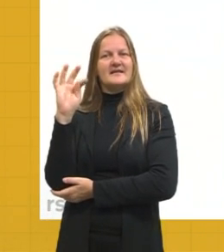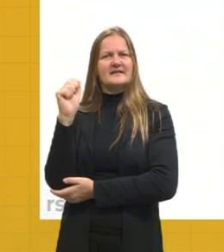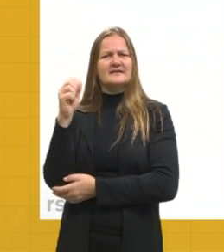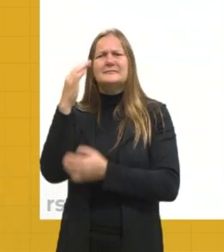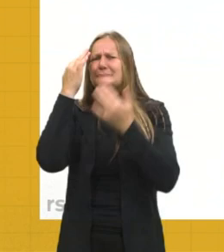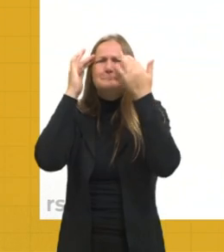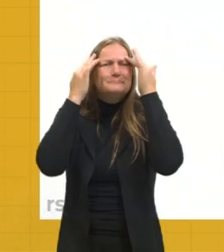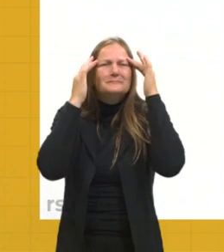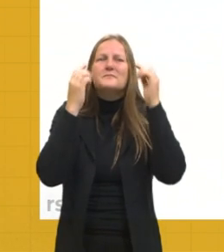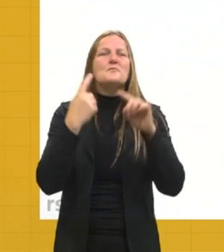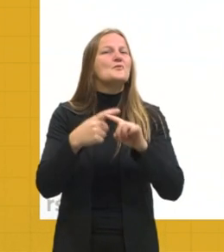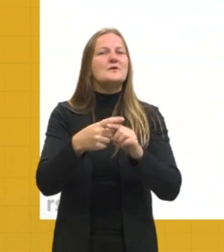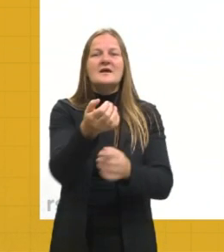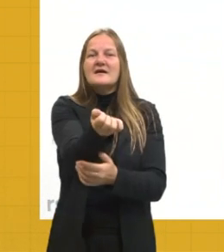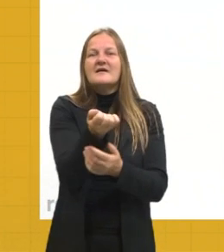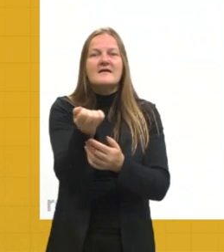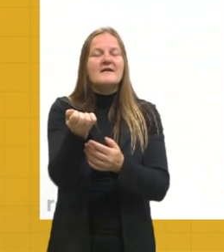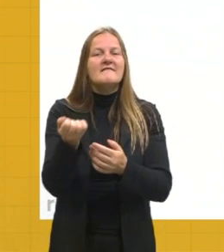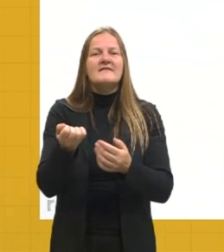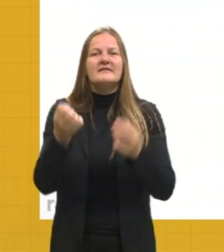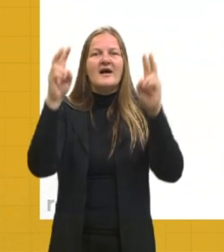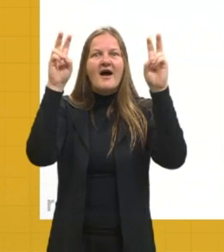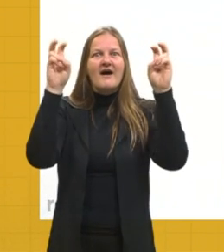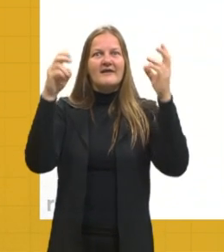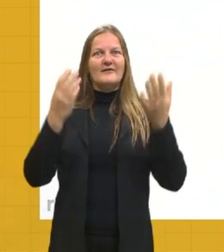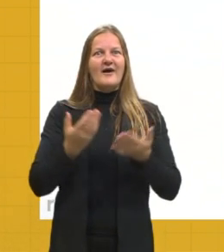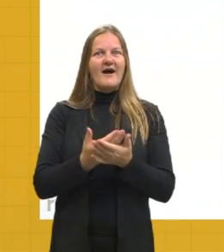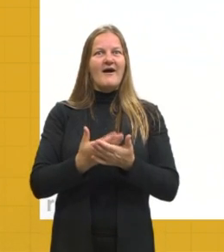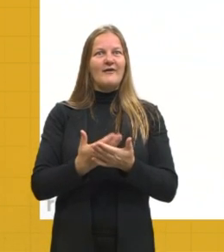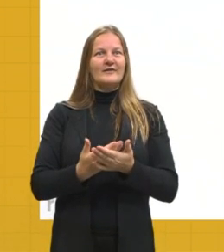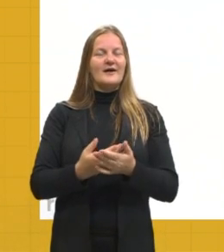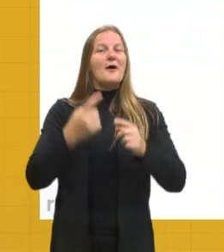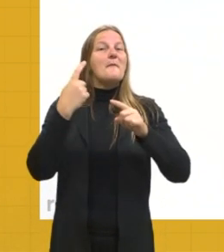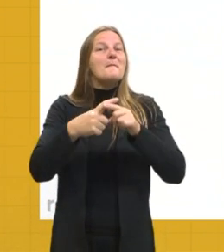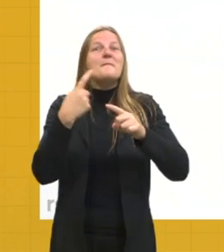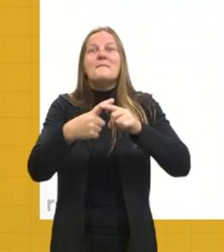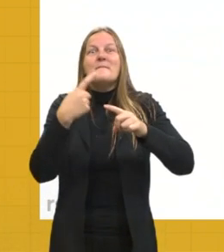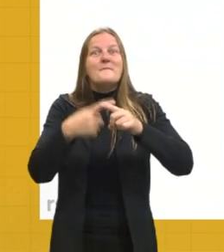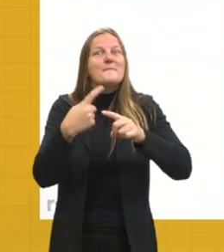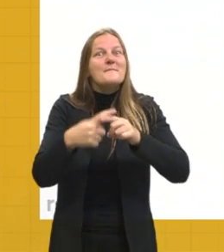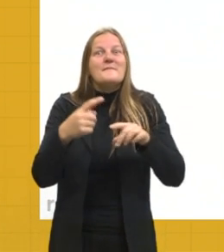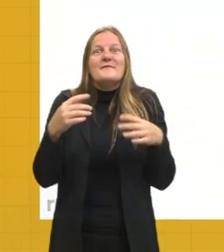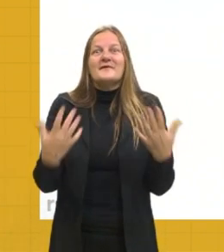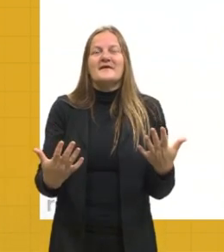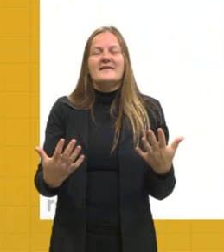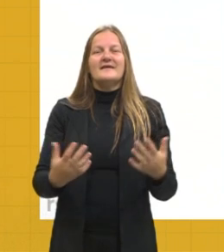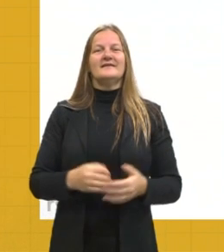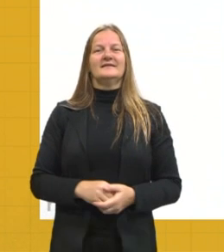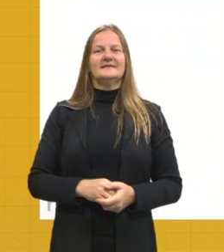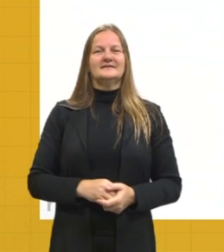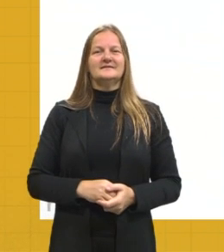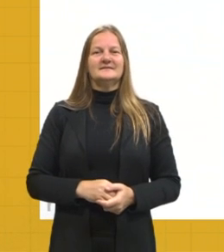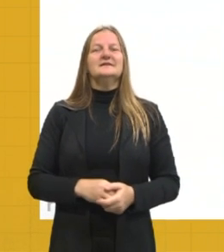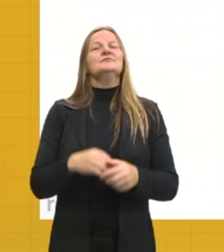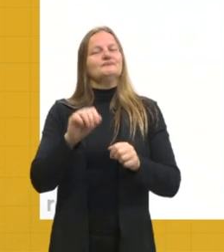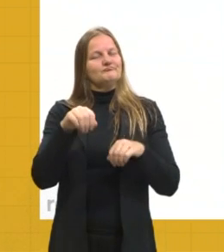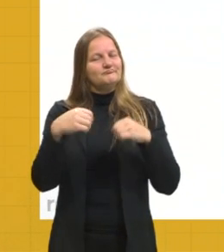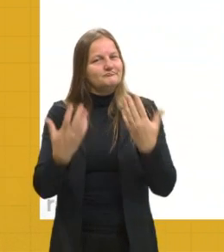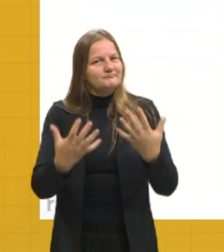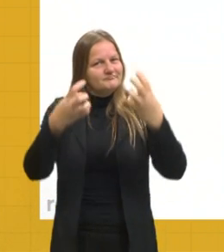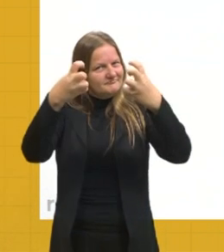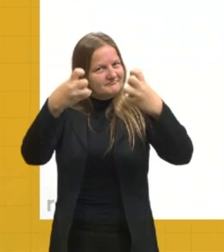entendi bolhufas do título da aula de hoje. Não faço ideia do que a senhora está falando. Pois bem,